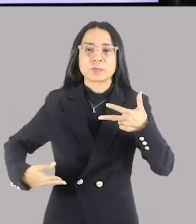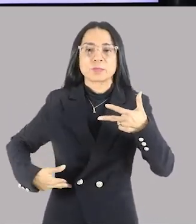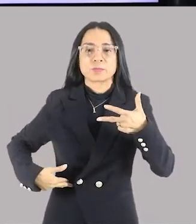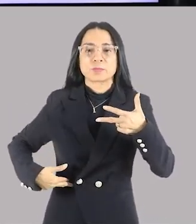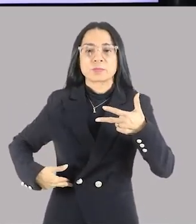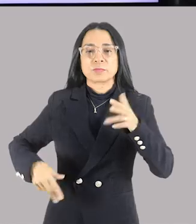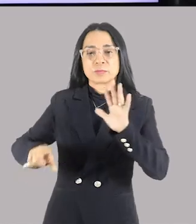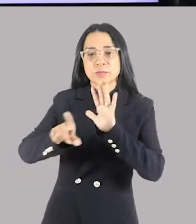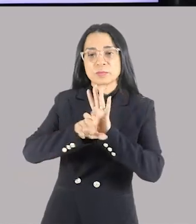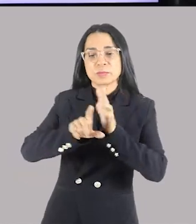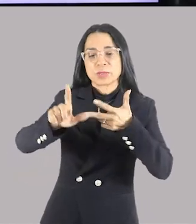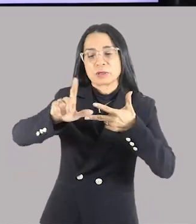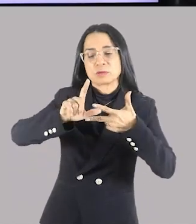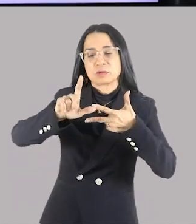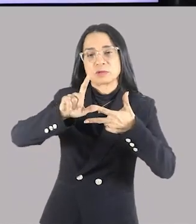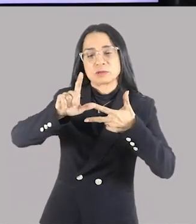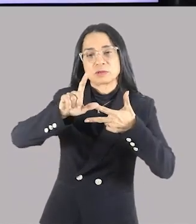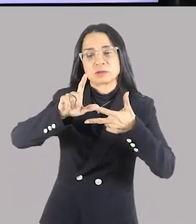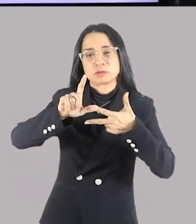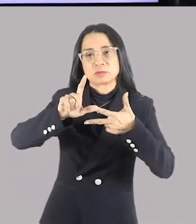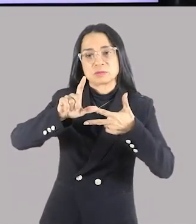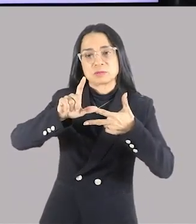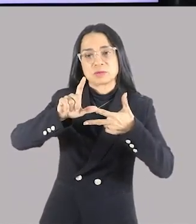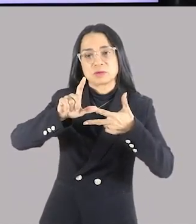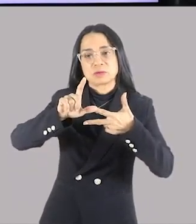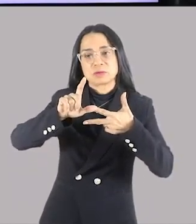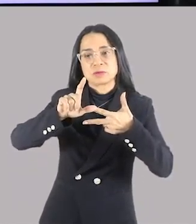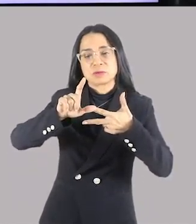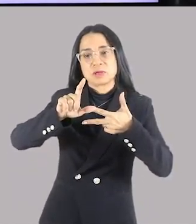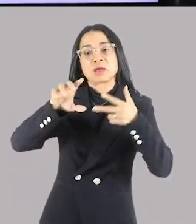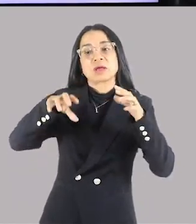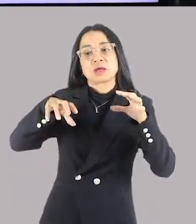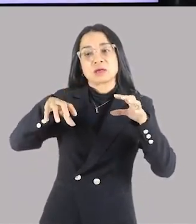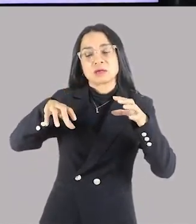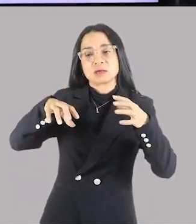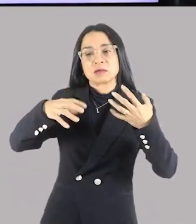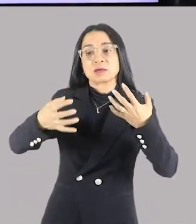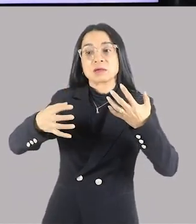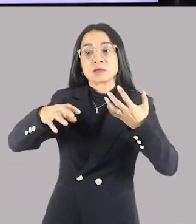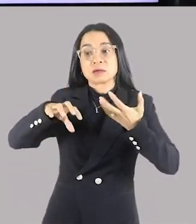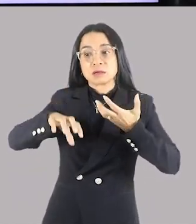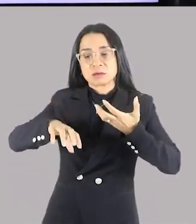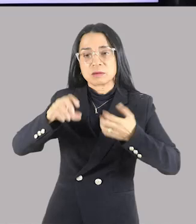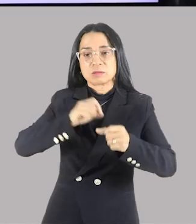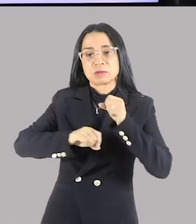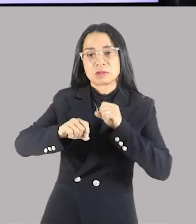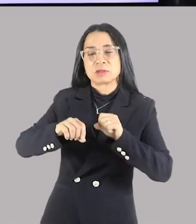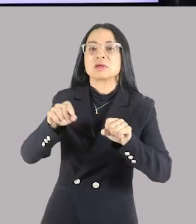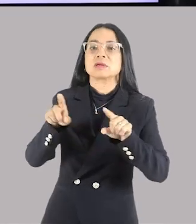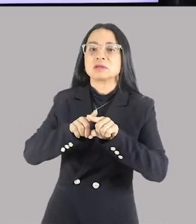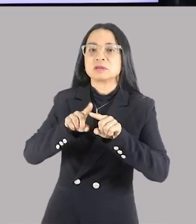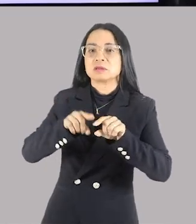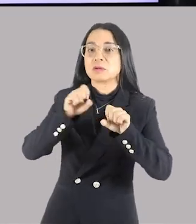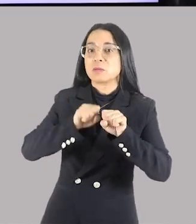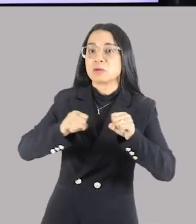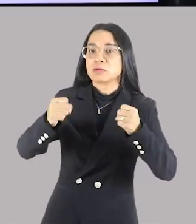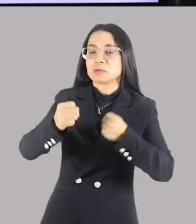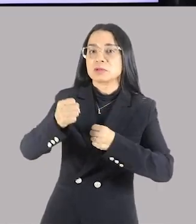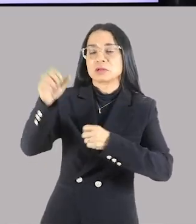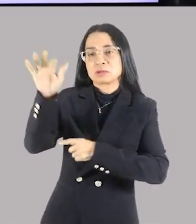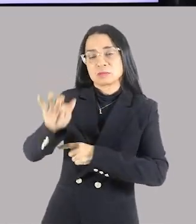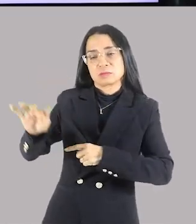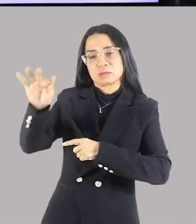No Legislativo, os órgãos, né? Câmara dos Deputados Federal e Senado Federal. No